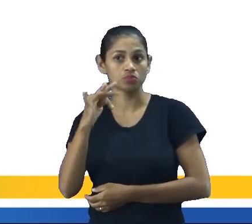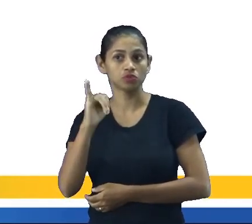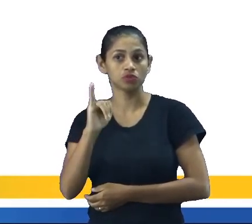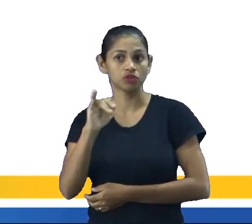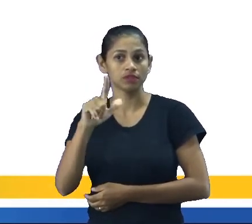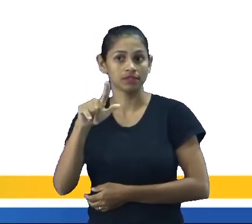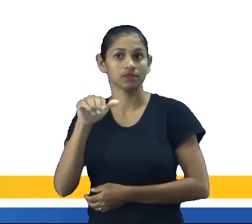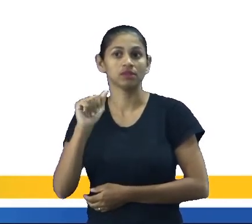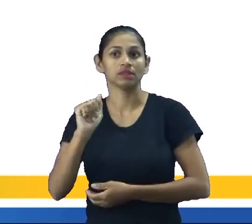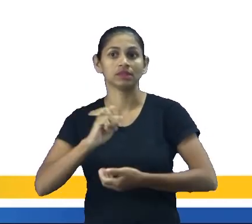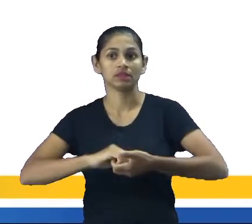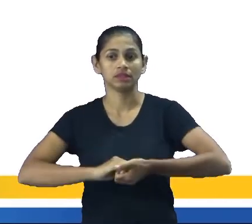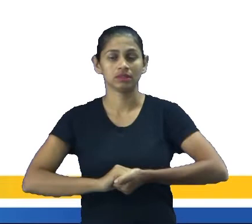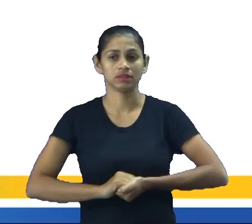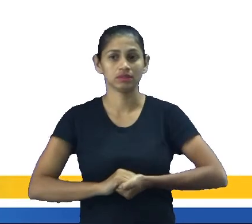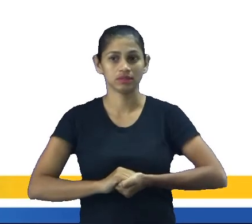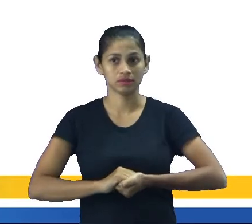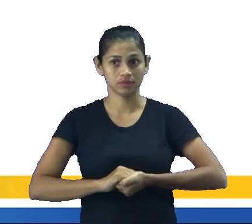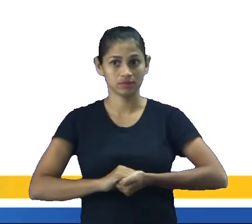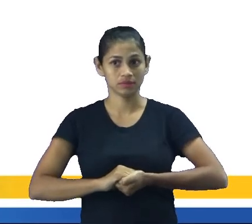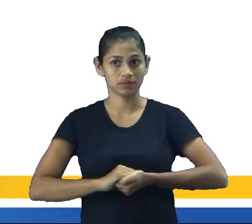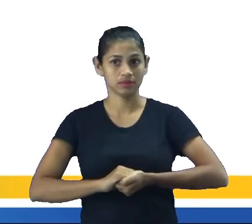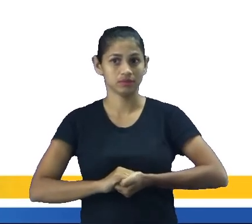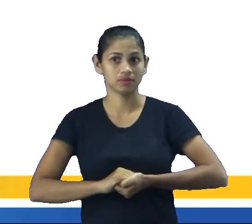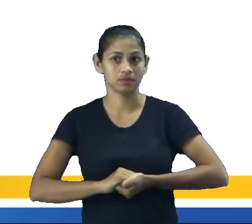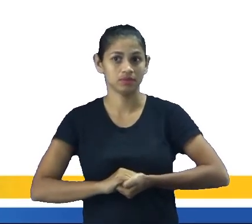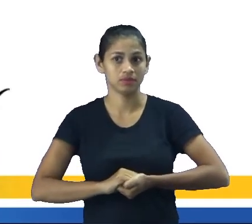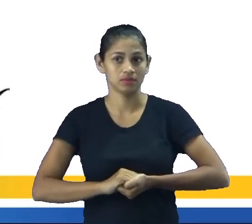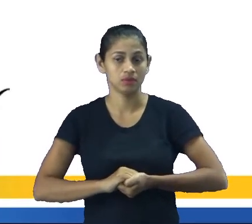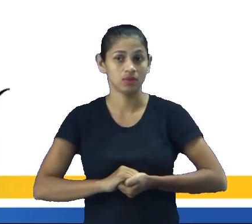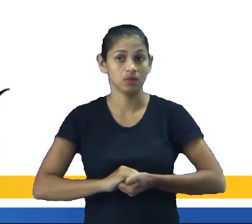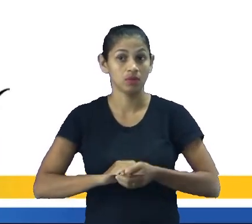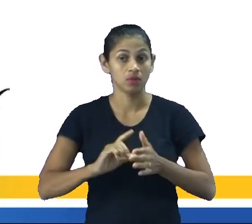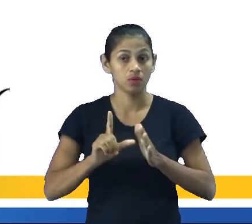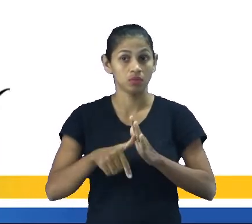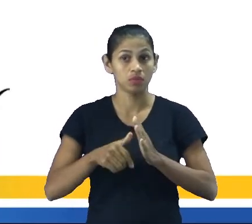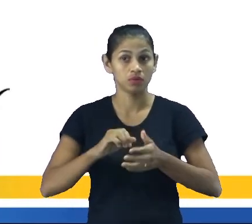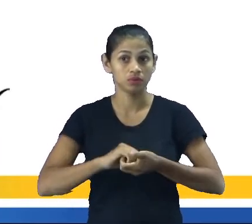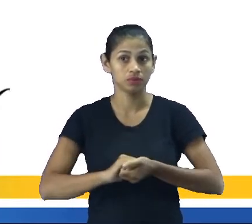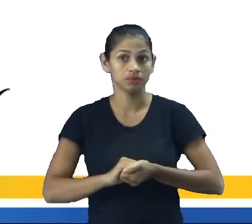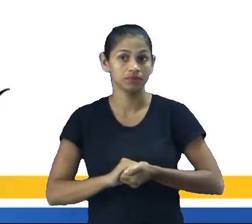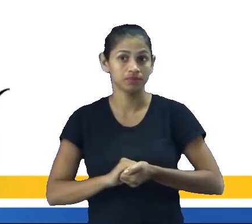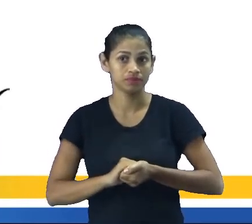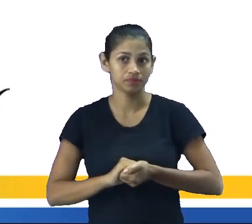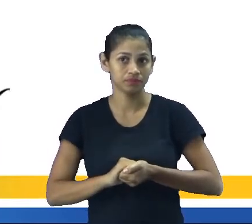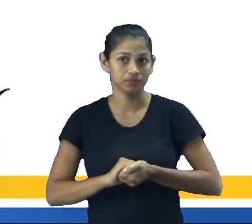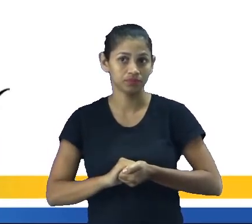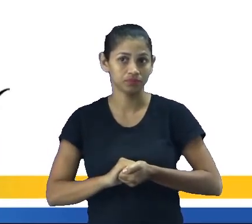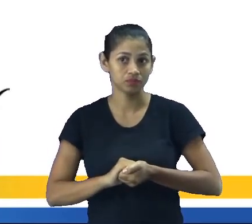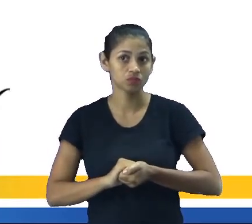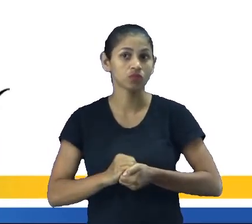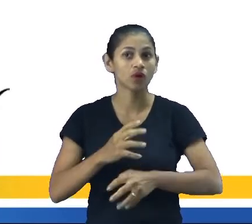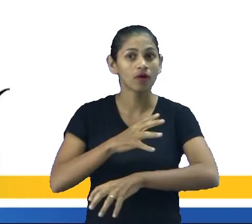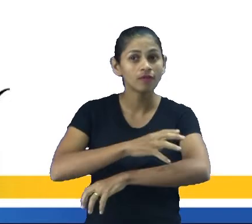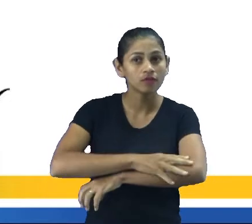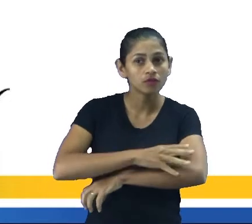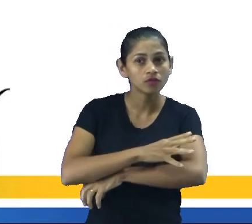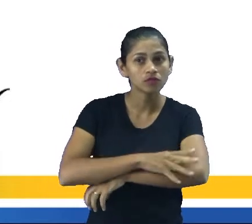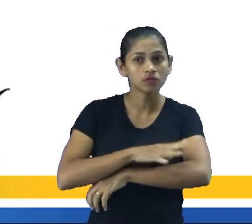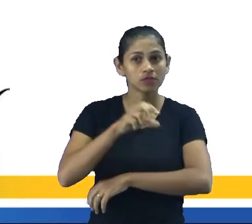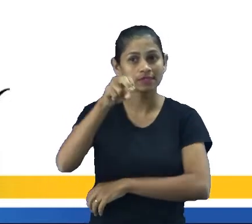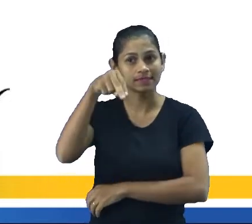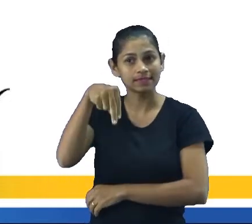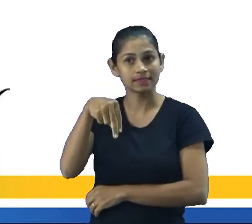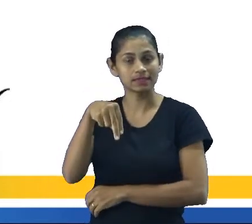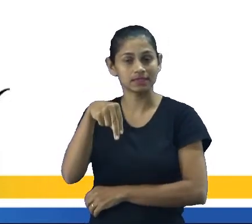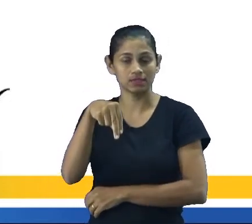o etanoato de butila. Próximo é agora as funções nitrogenadas. Então, a